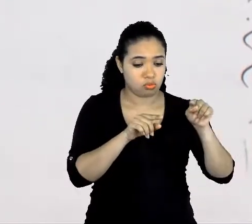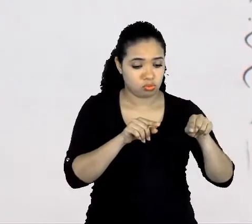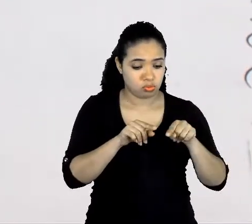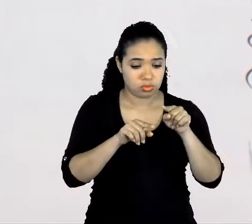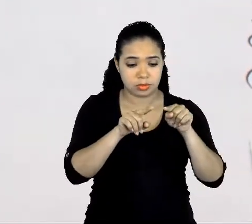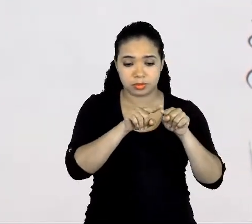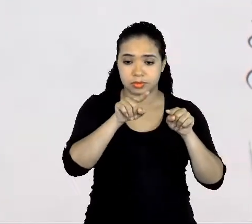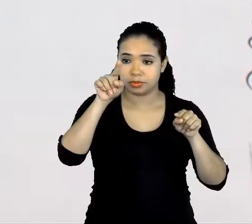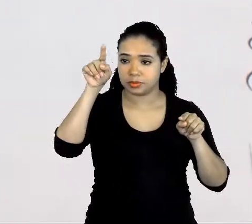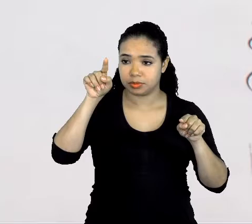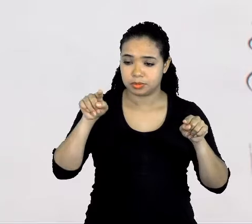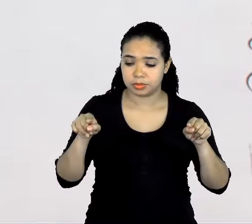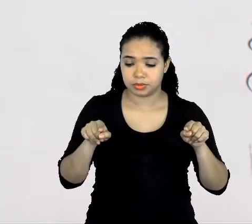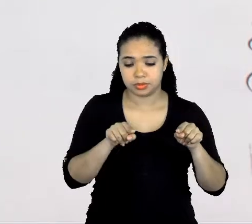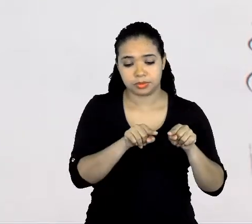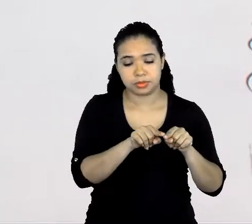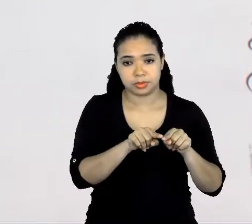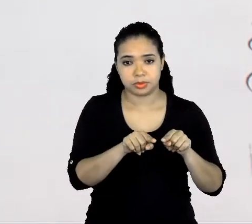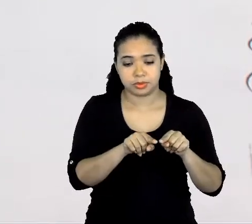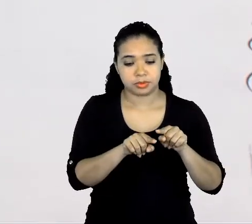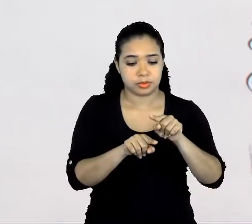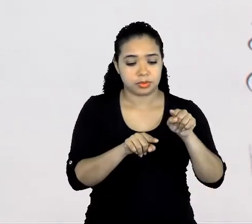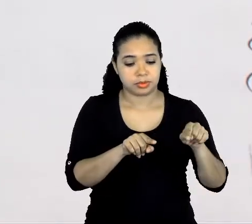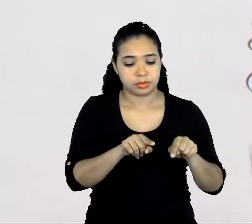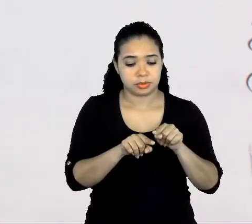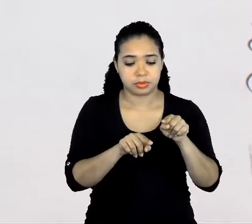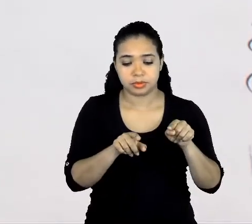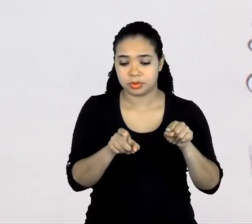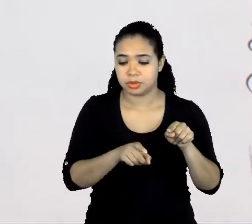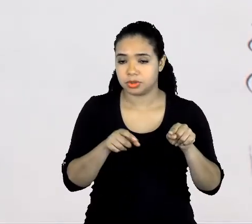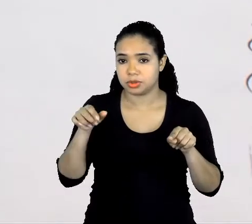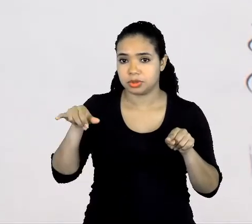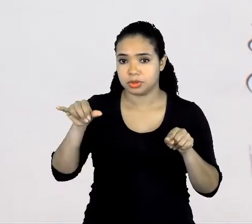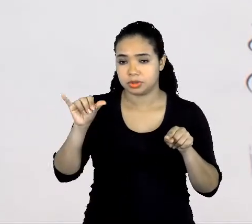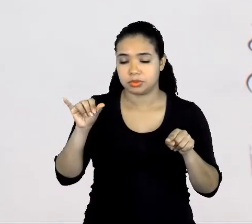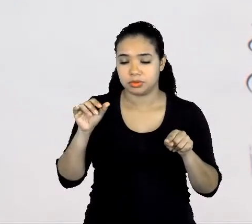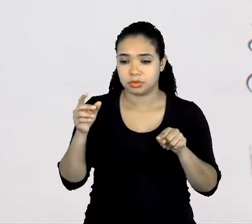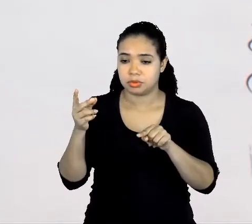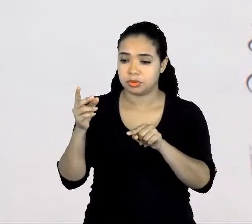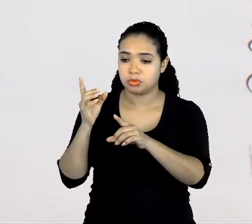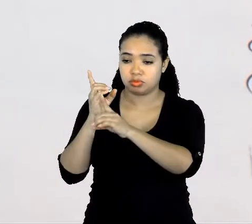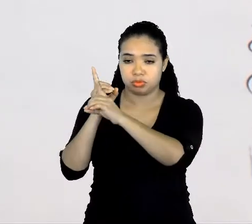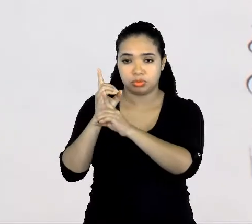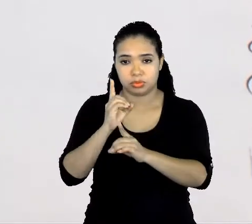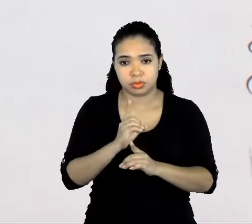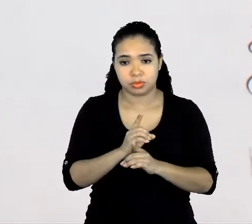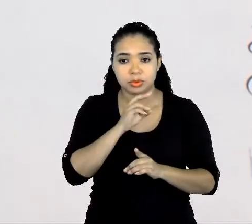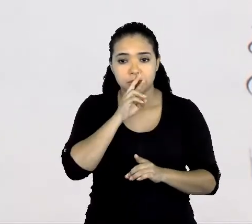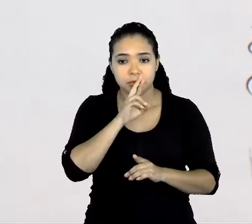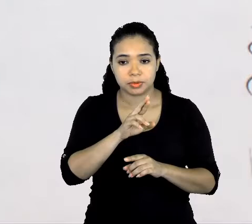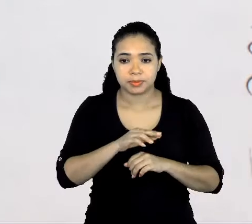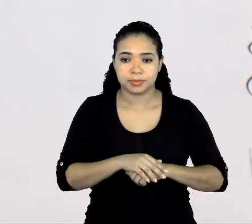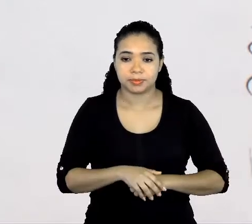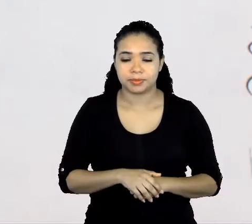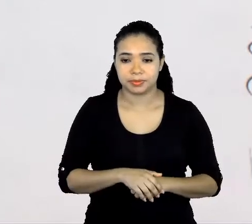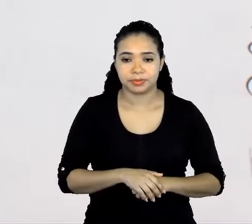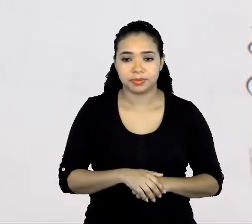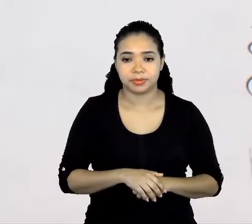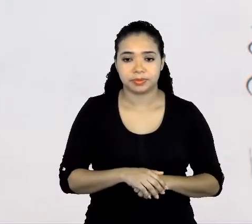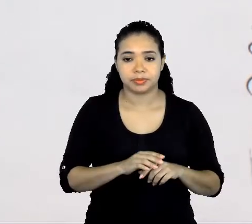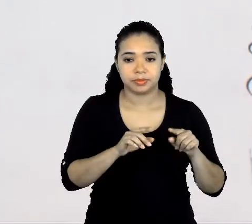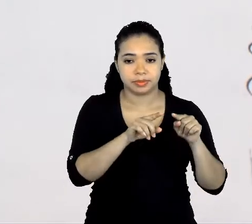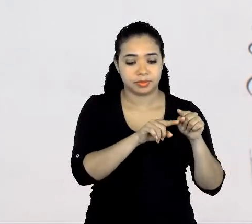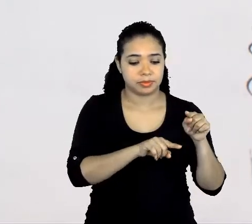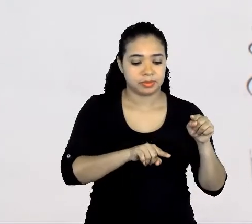coisa, eu vou classificar essas retas. Se esse é o ângulo que eu estou estudando, esse aqui vai ser o cateto oposto, esse vai ser o